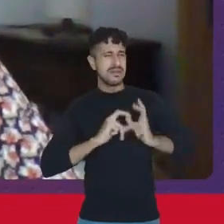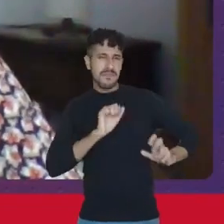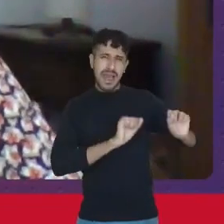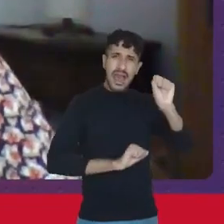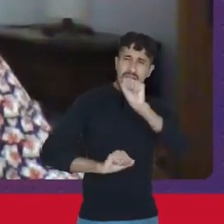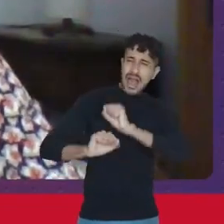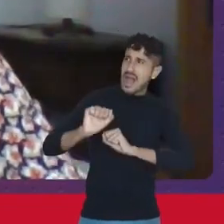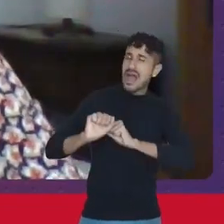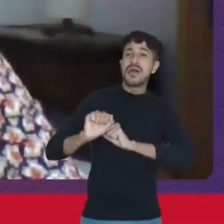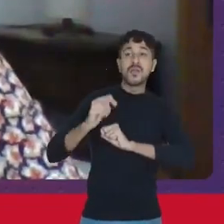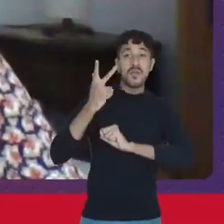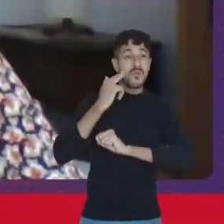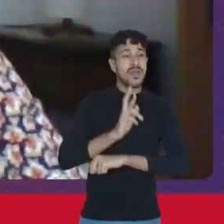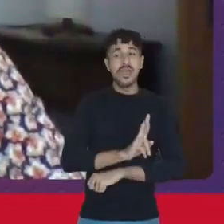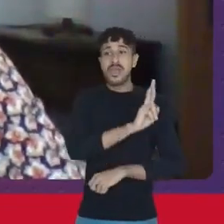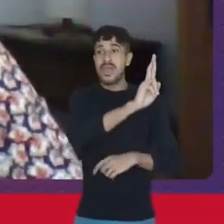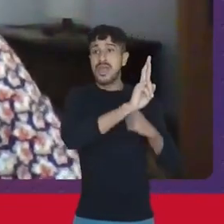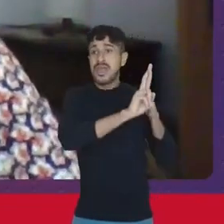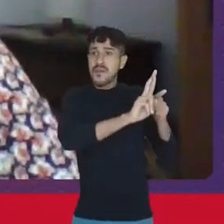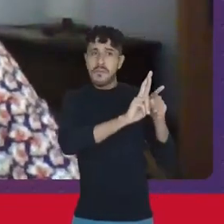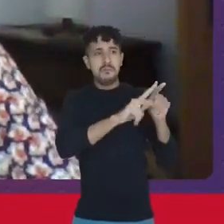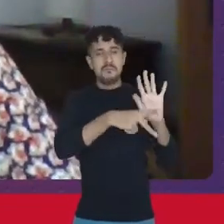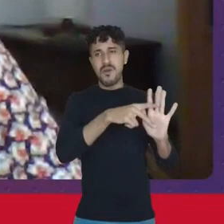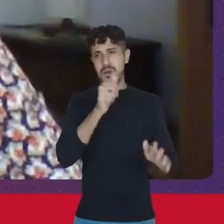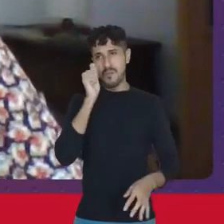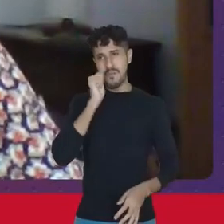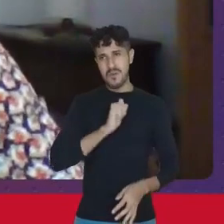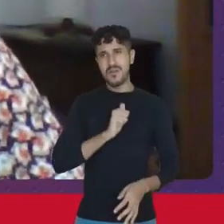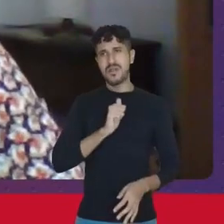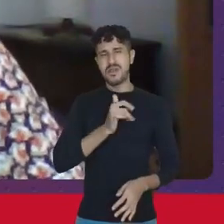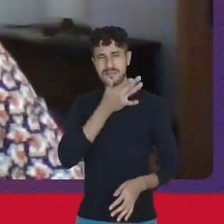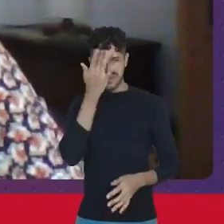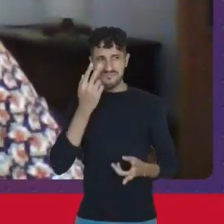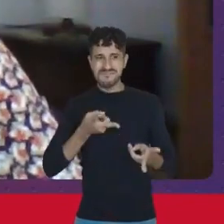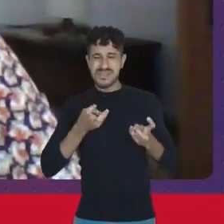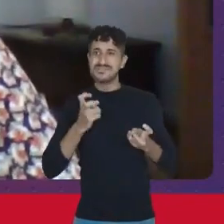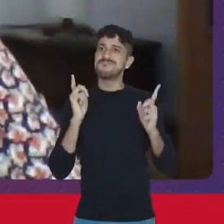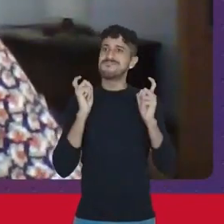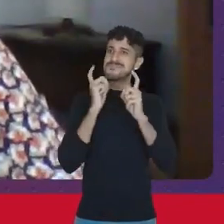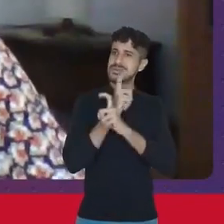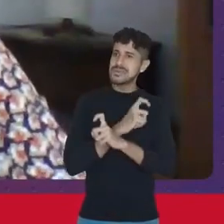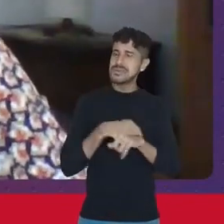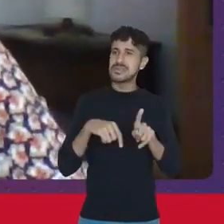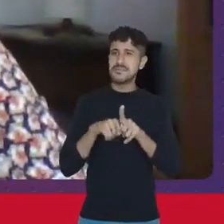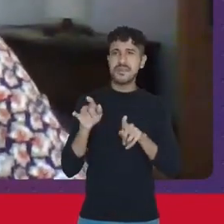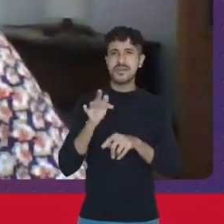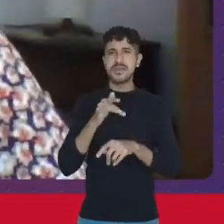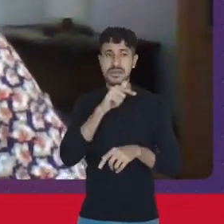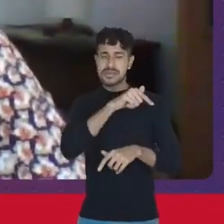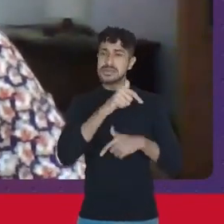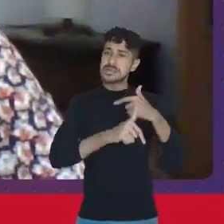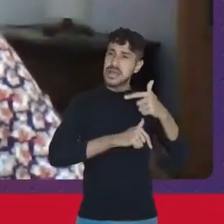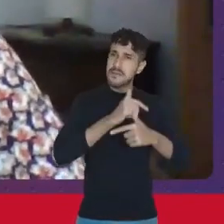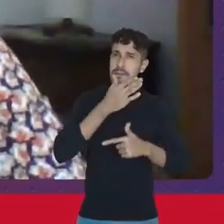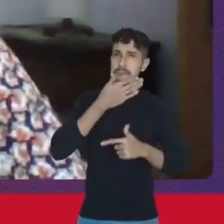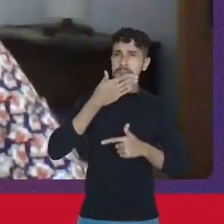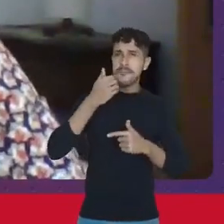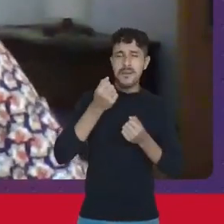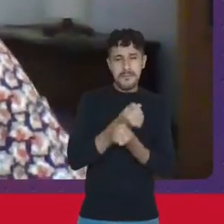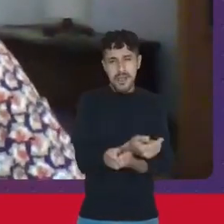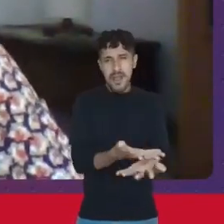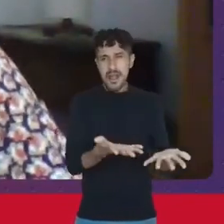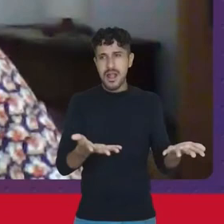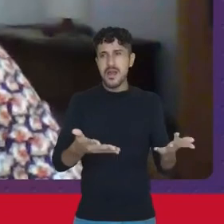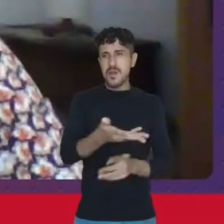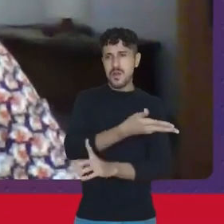é responsabilidade quase que exclusiva das mulheres. E se tinha uma expectativa, inclusive, que esse trabalho fosse melhor distribuído,